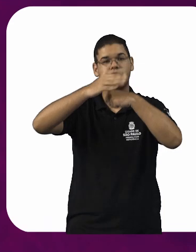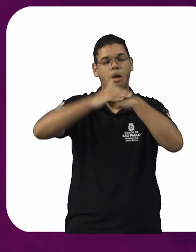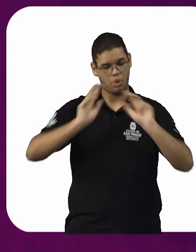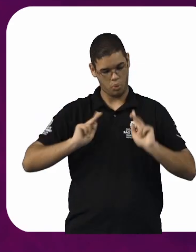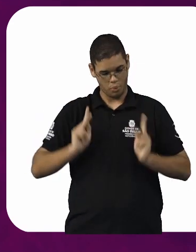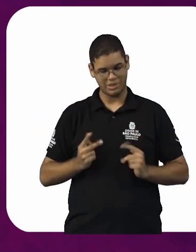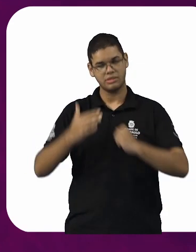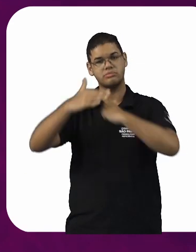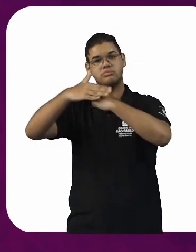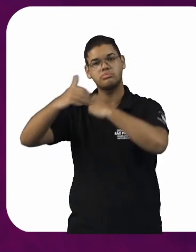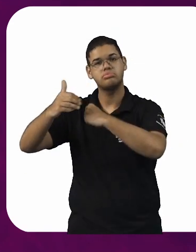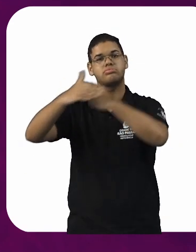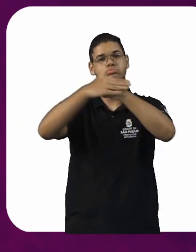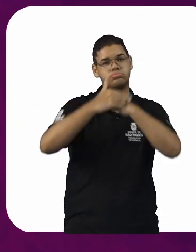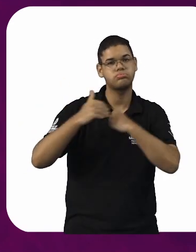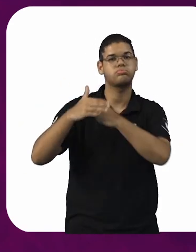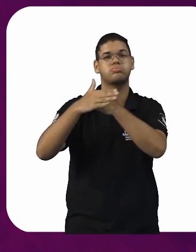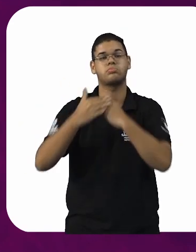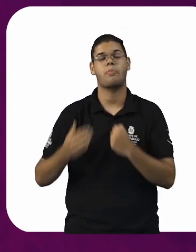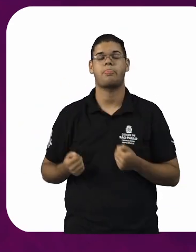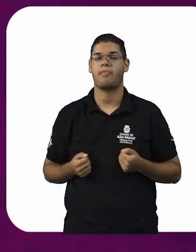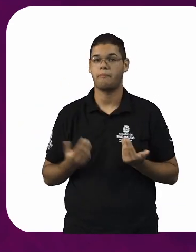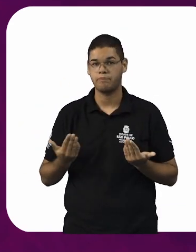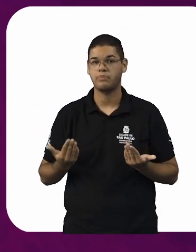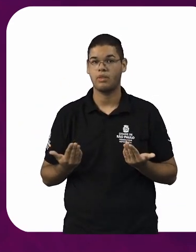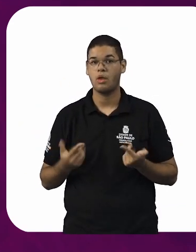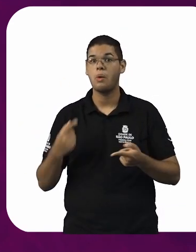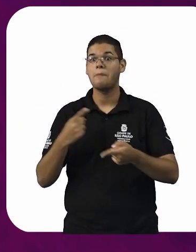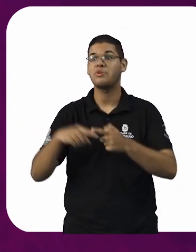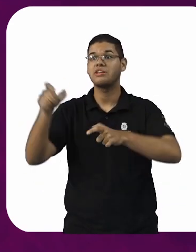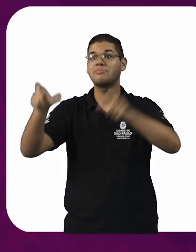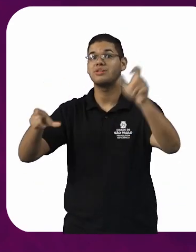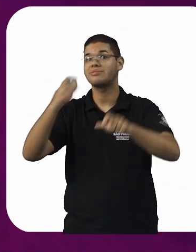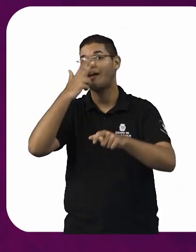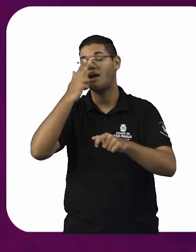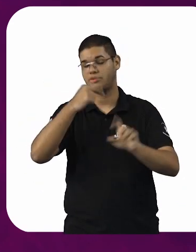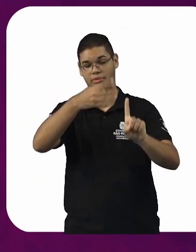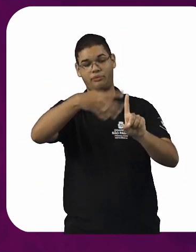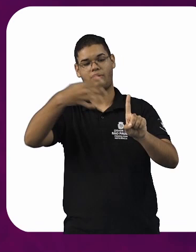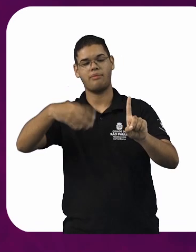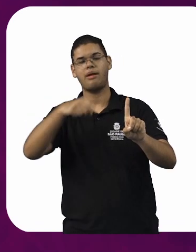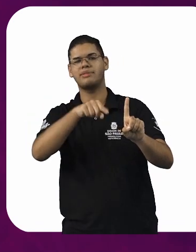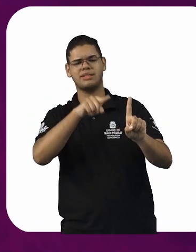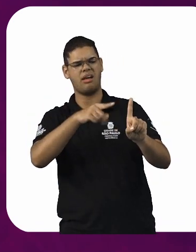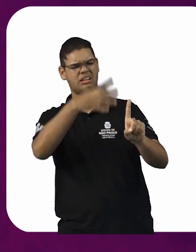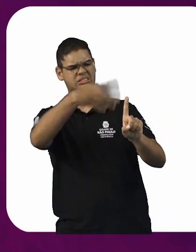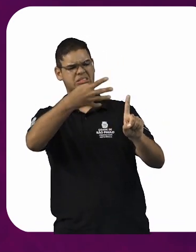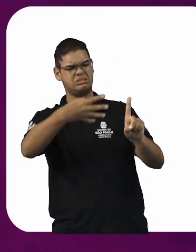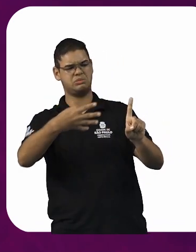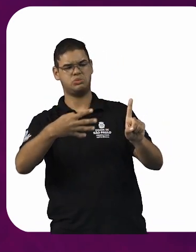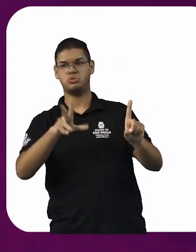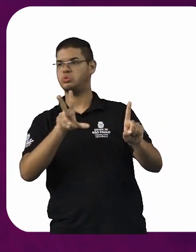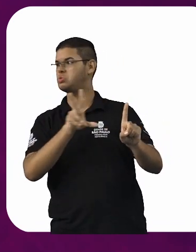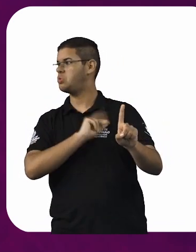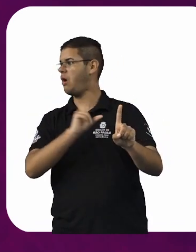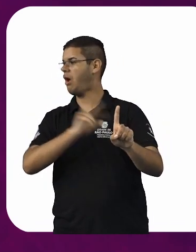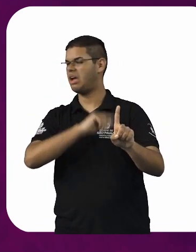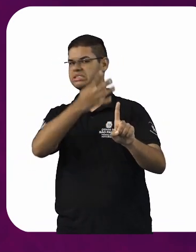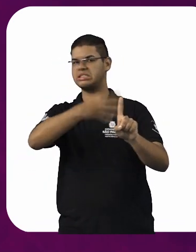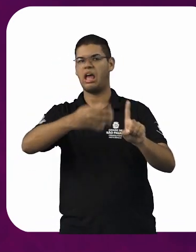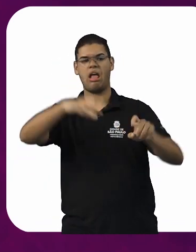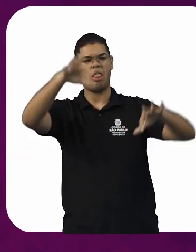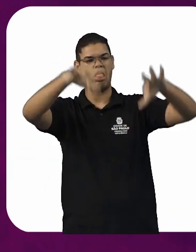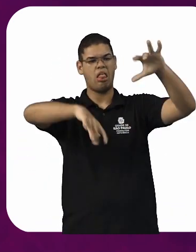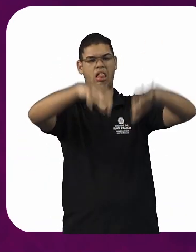humanizar. Porque pessoas acham, até hoje falam em pessoas LGBT como raça desgraçada, raça do demônio, raça